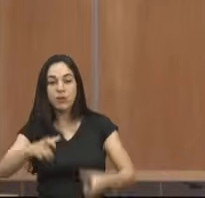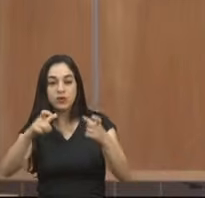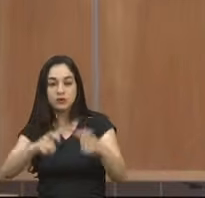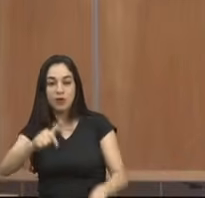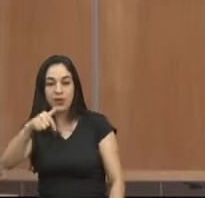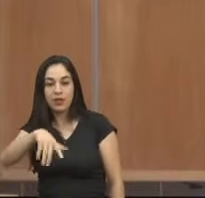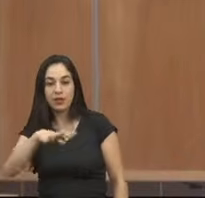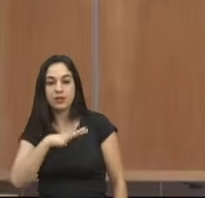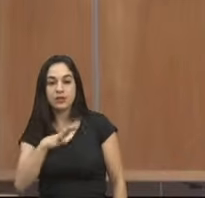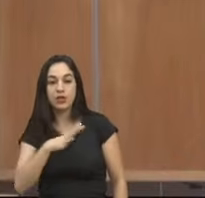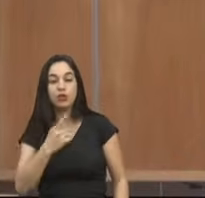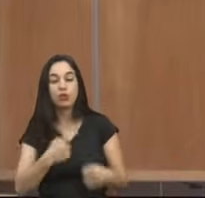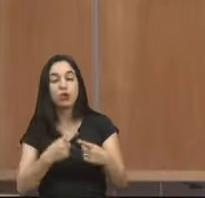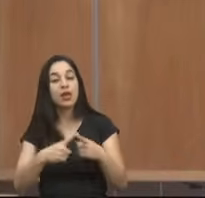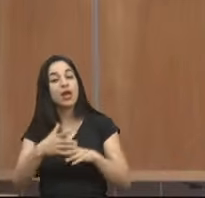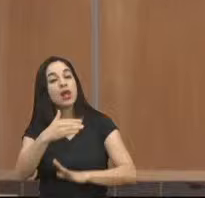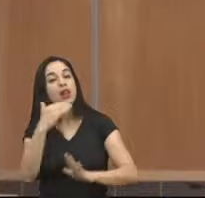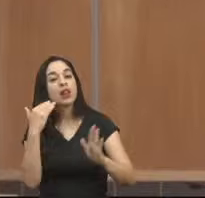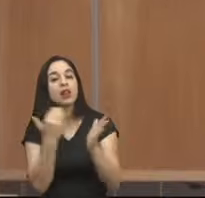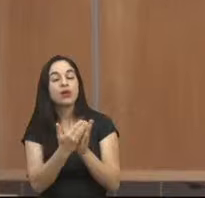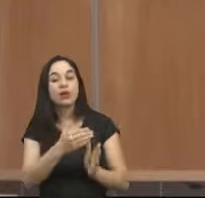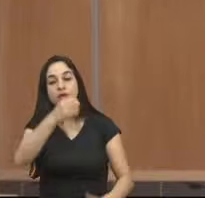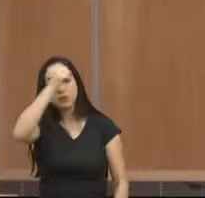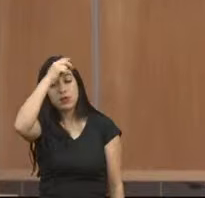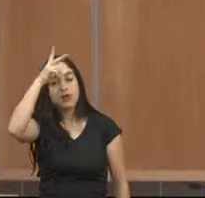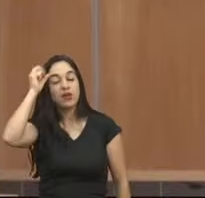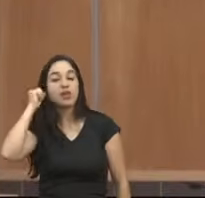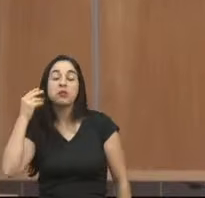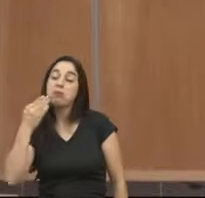cidade, eles prometem, mas não saem.